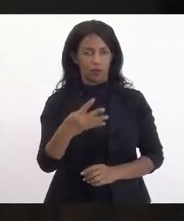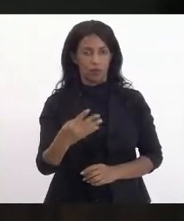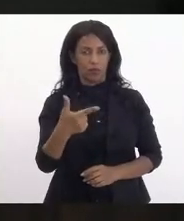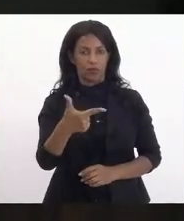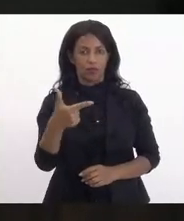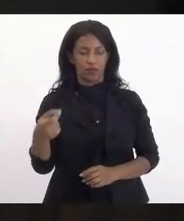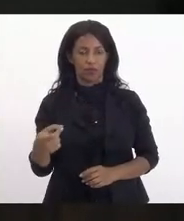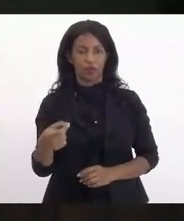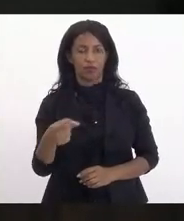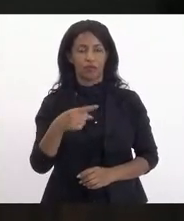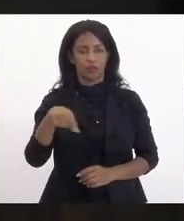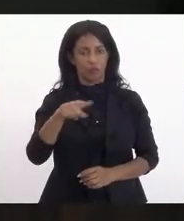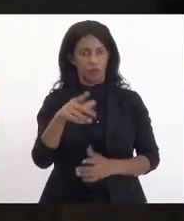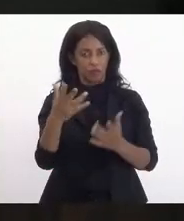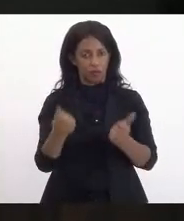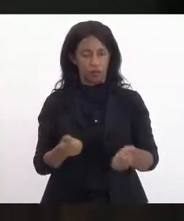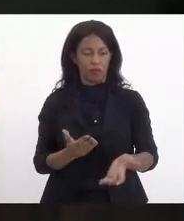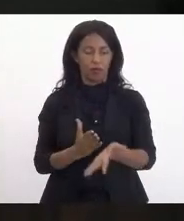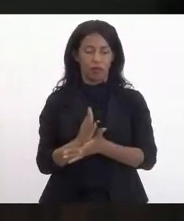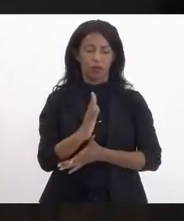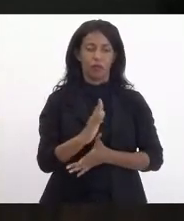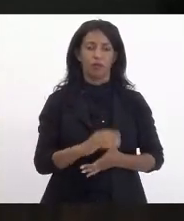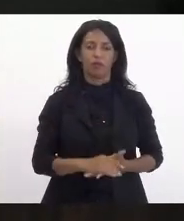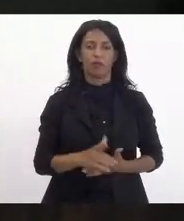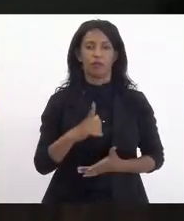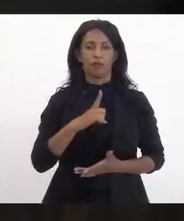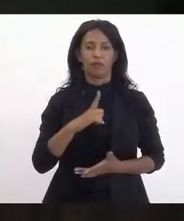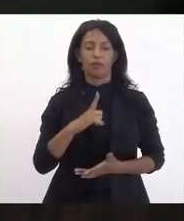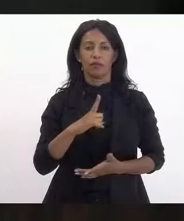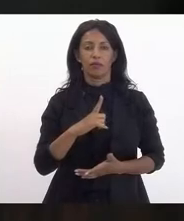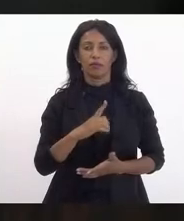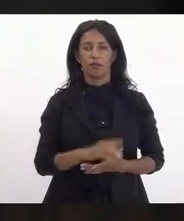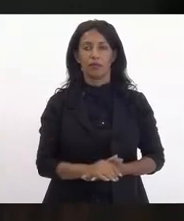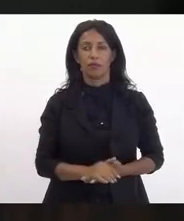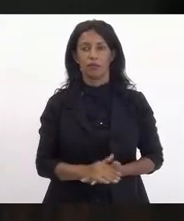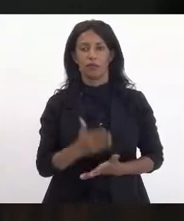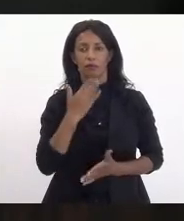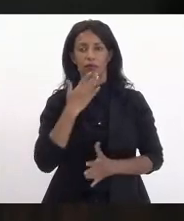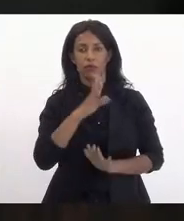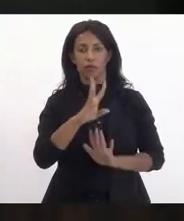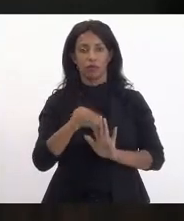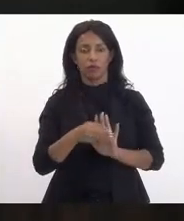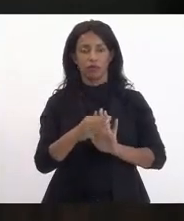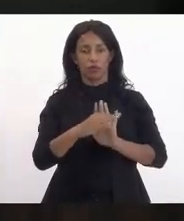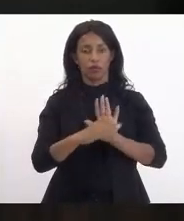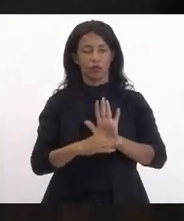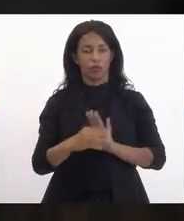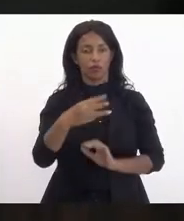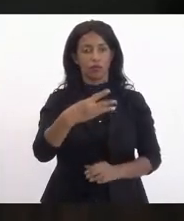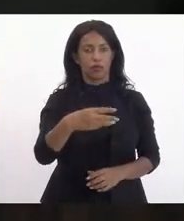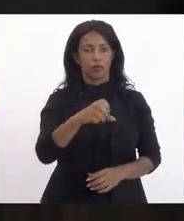3.254/2020. Senhores que aprovam, permaneçam como estão, aprovado. Há sobre a mesa pedido de inclusão na ordem do dia do projeto